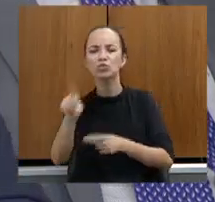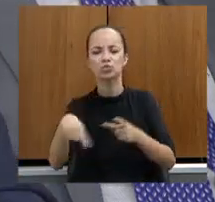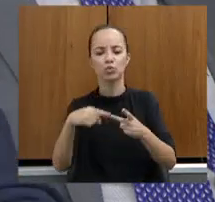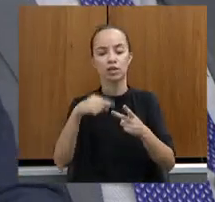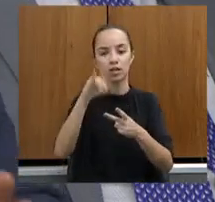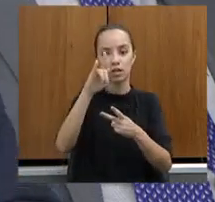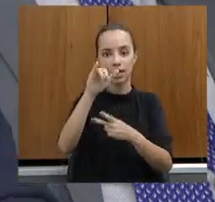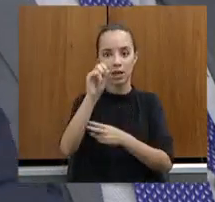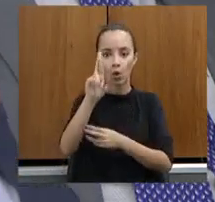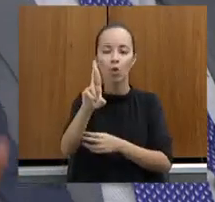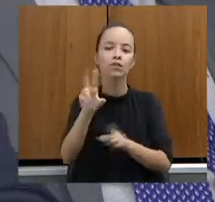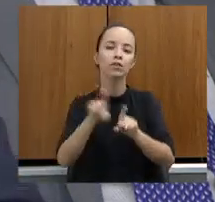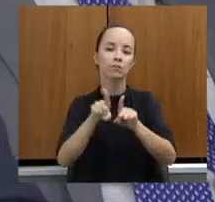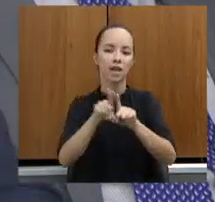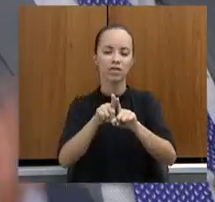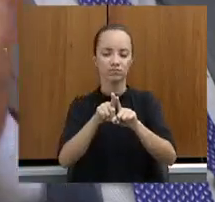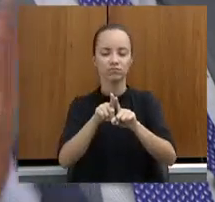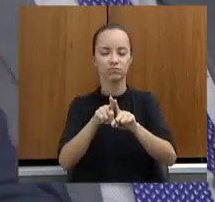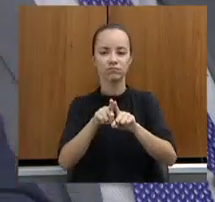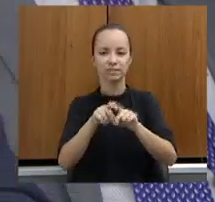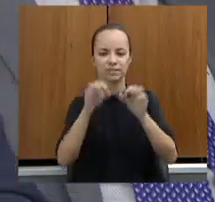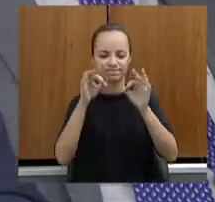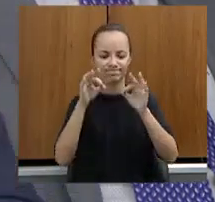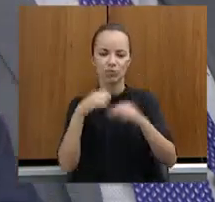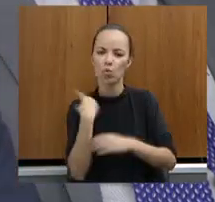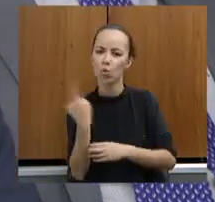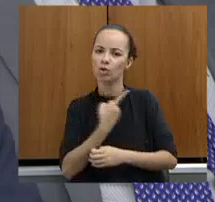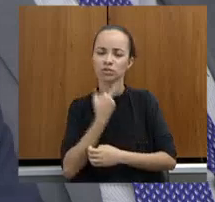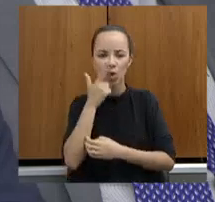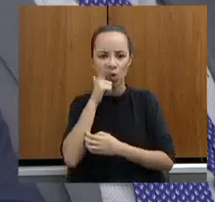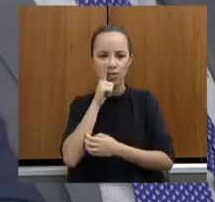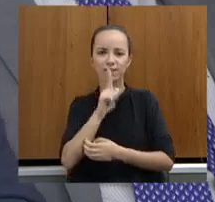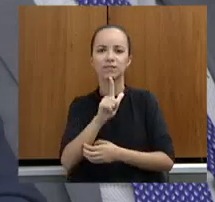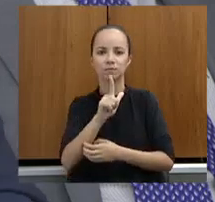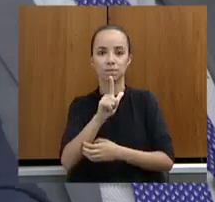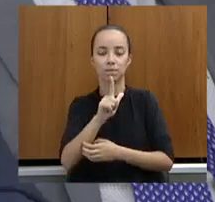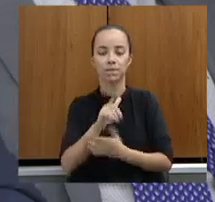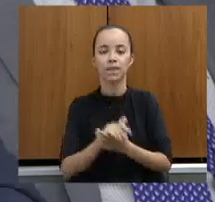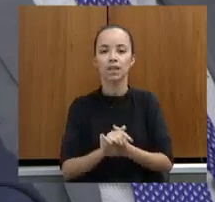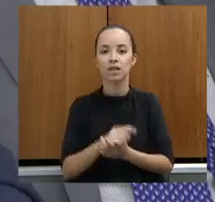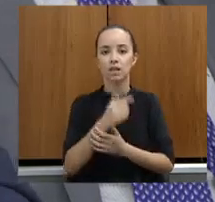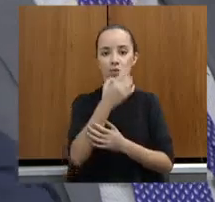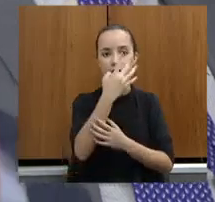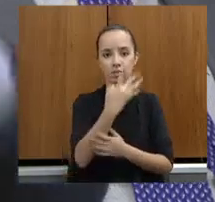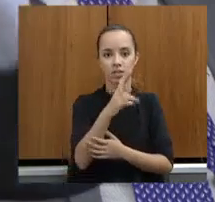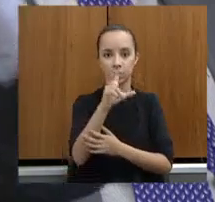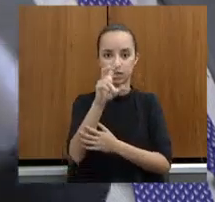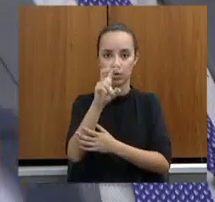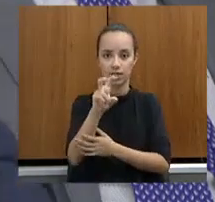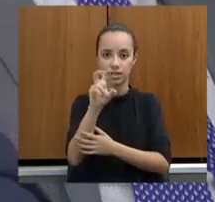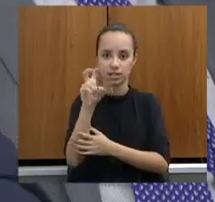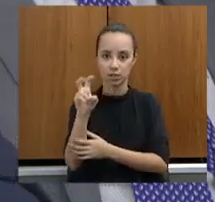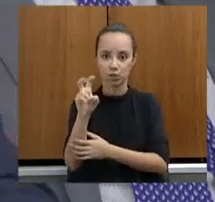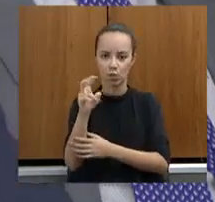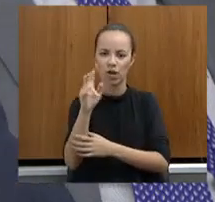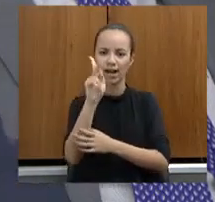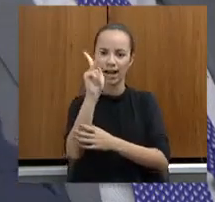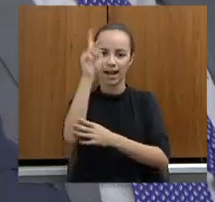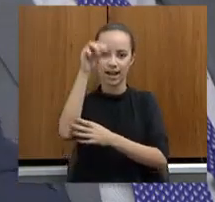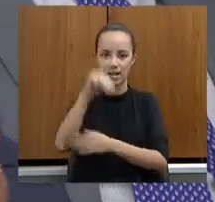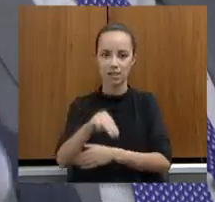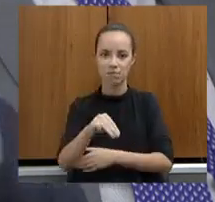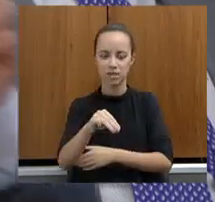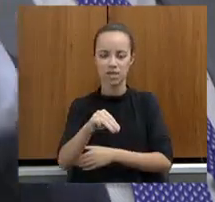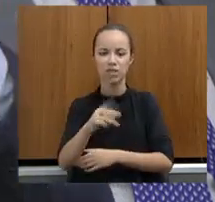secretário Igor tivemos Com certeza a concessão das rodovias são 455 km de